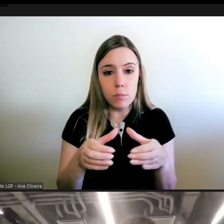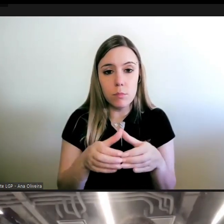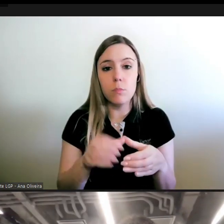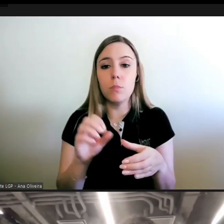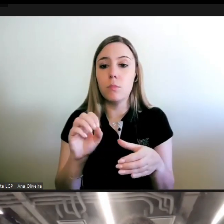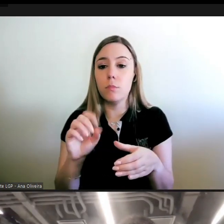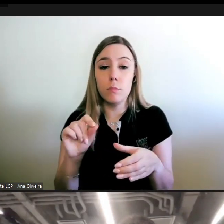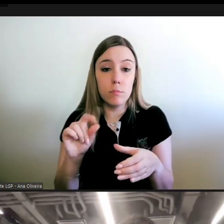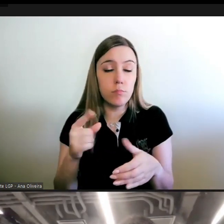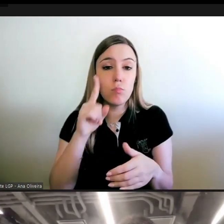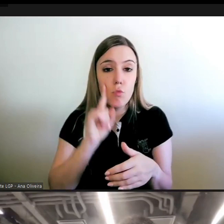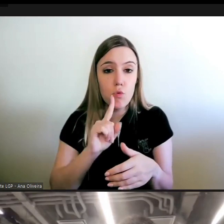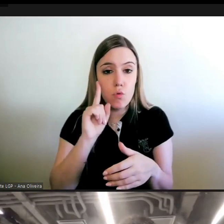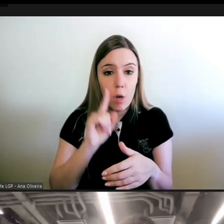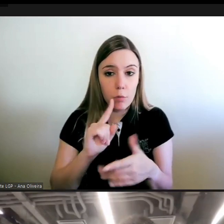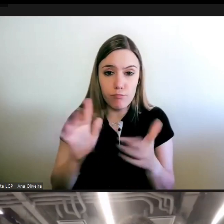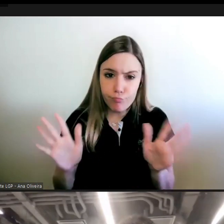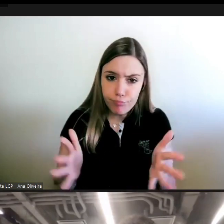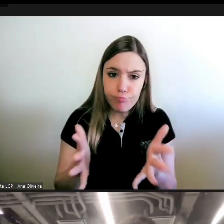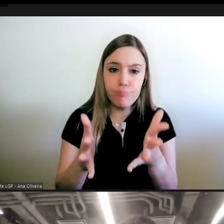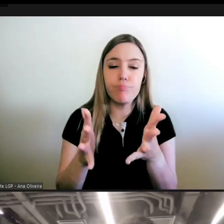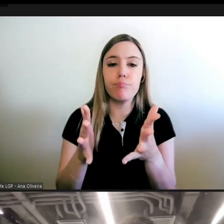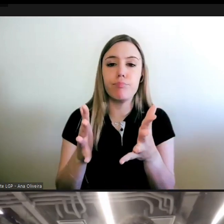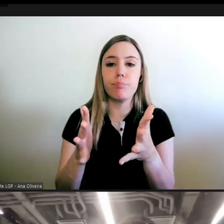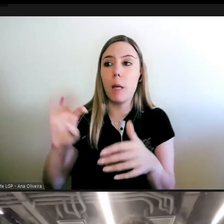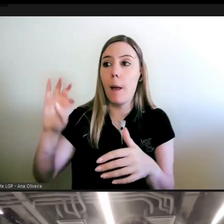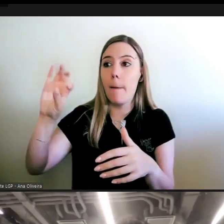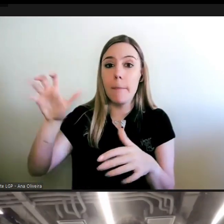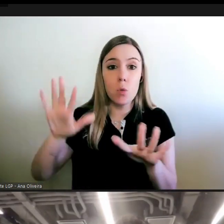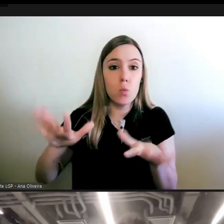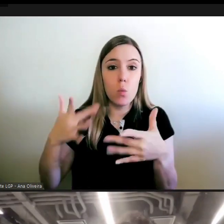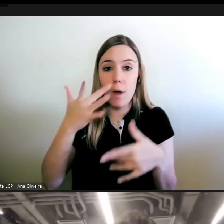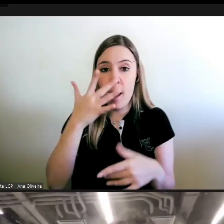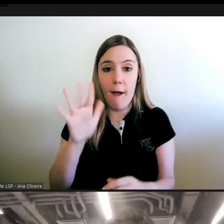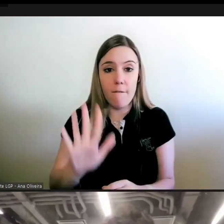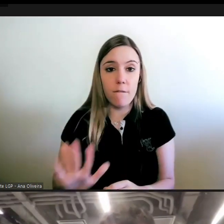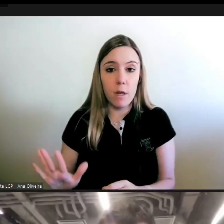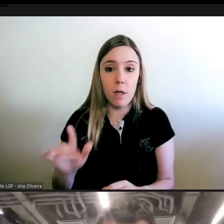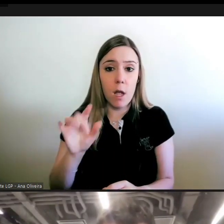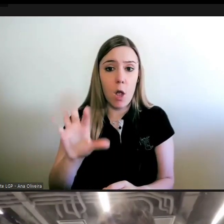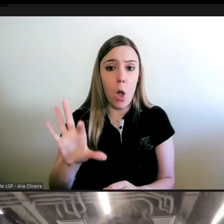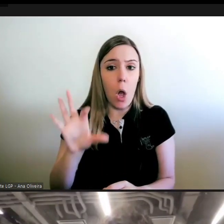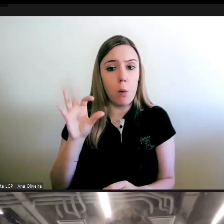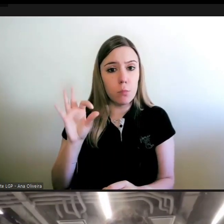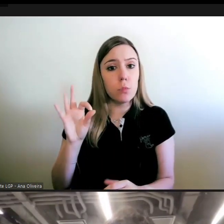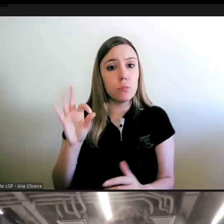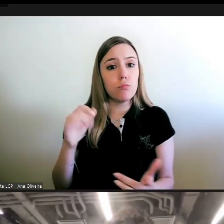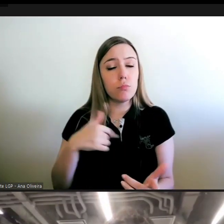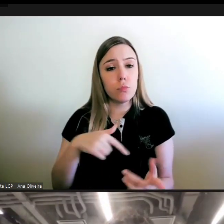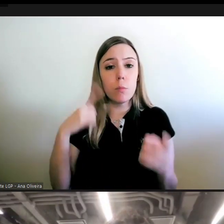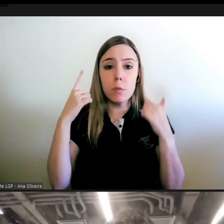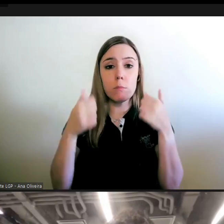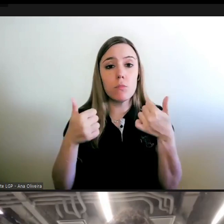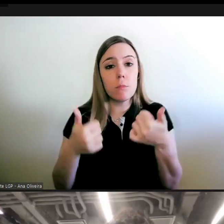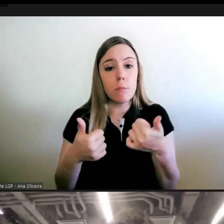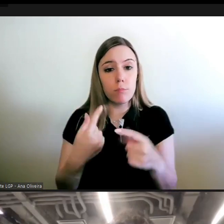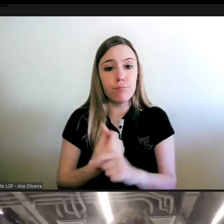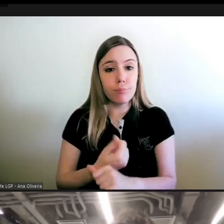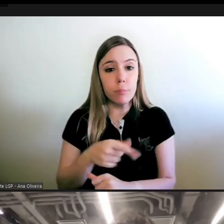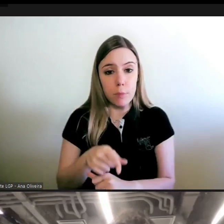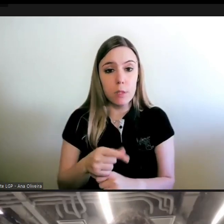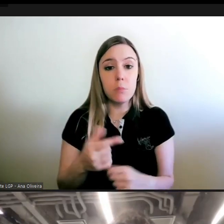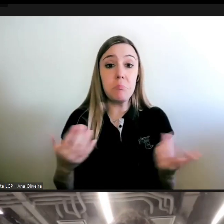mulheres num qualquer país de África, é uma opção consciente de consumo que fazemos, não é? E,